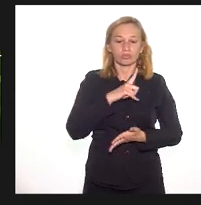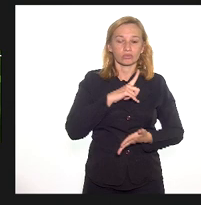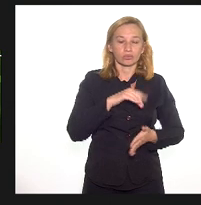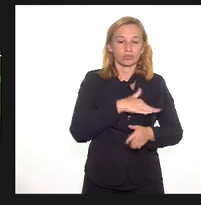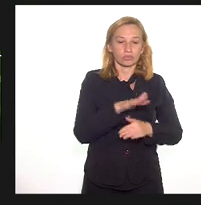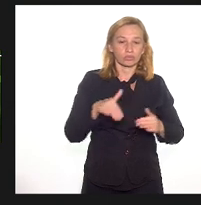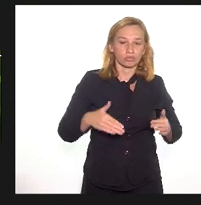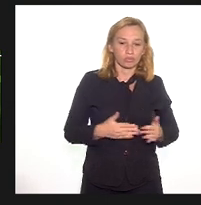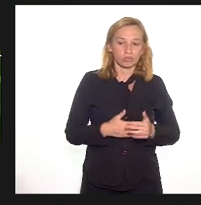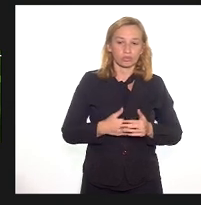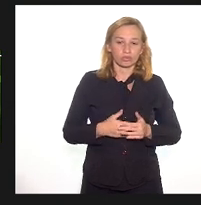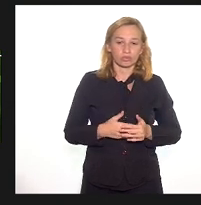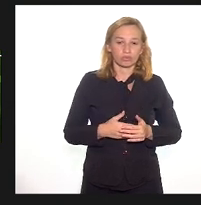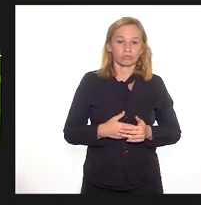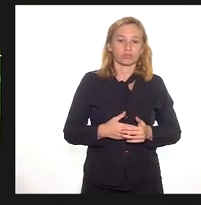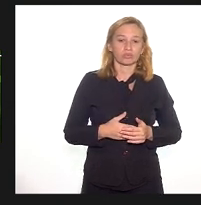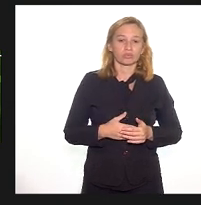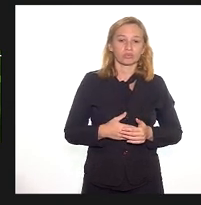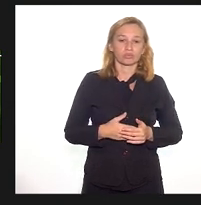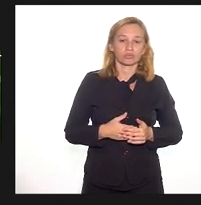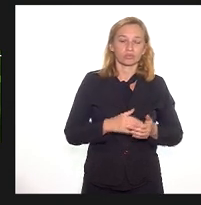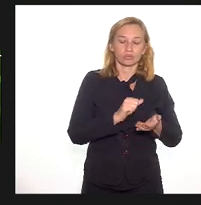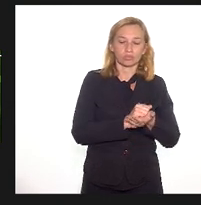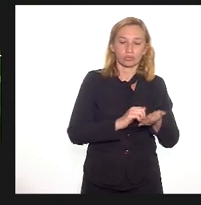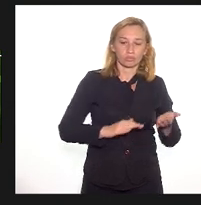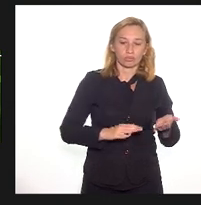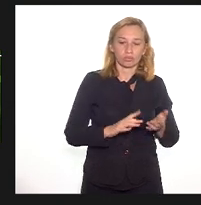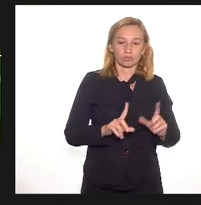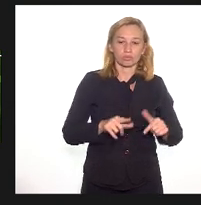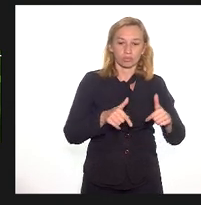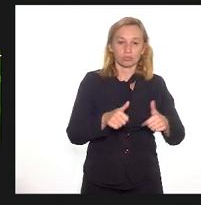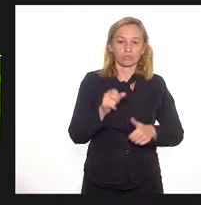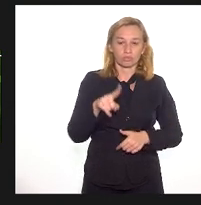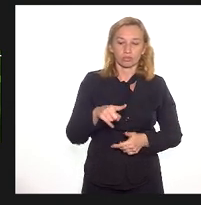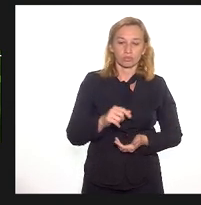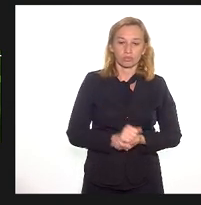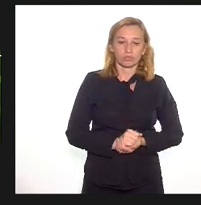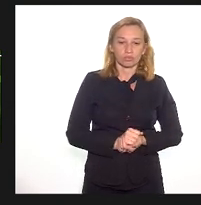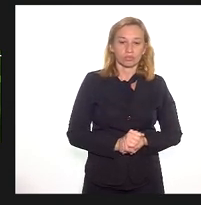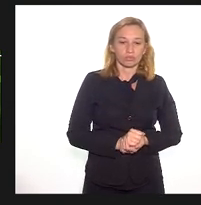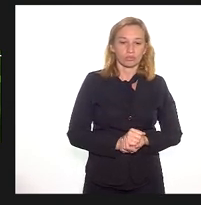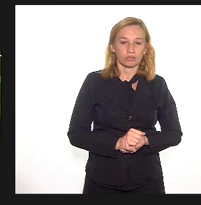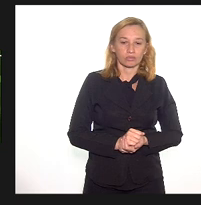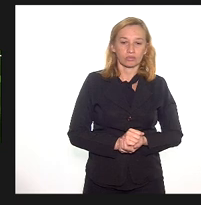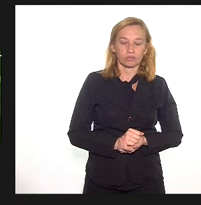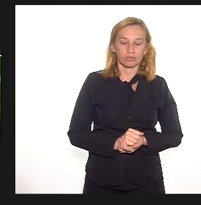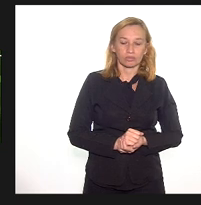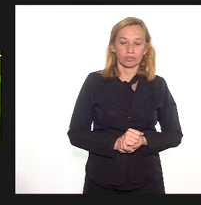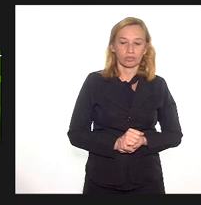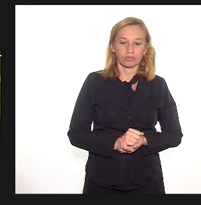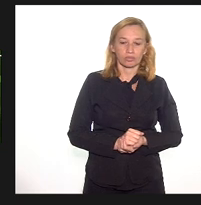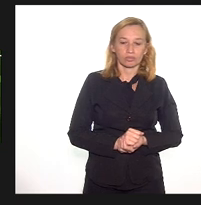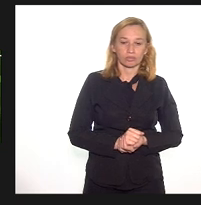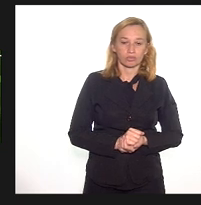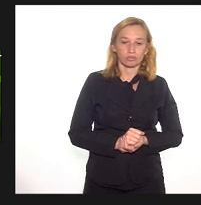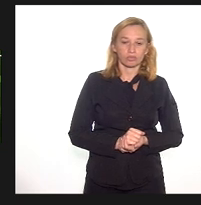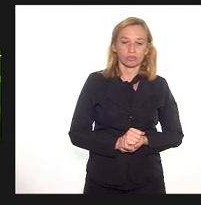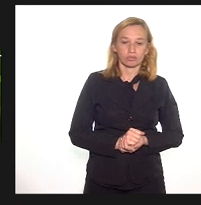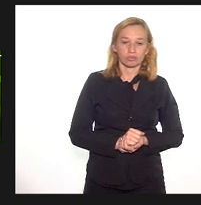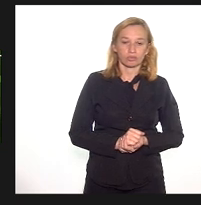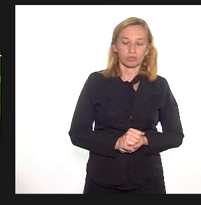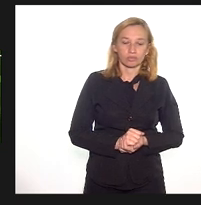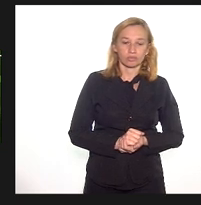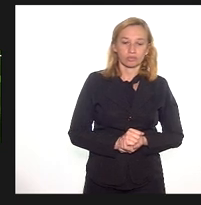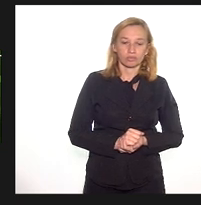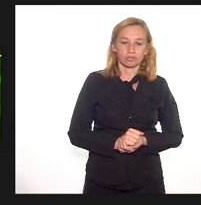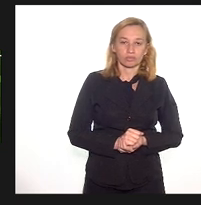as derivações, e o efeito é exponencial, senhores e senhoras, a partir da abertura